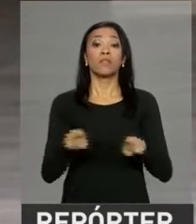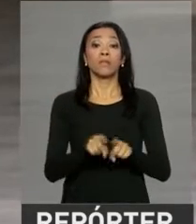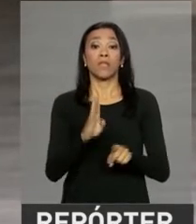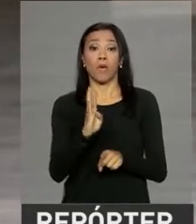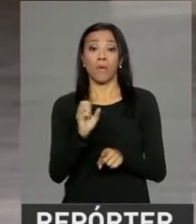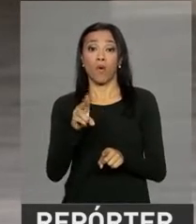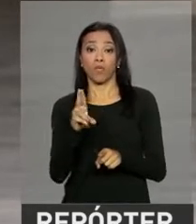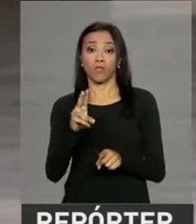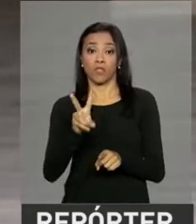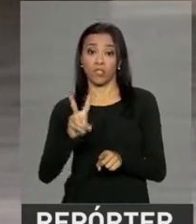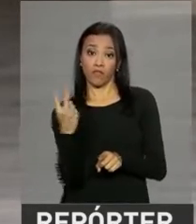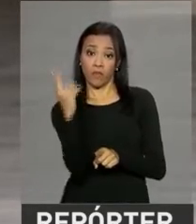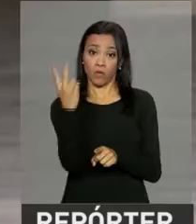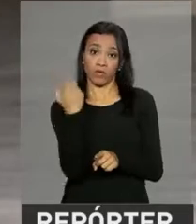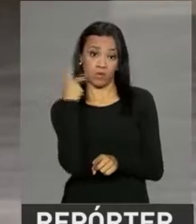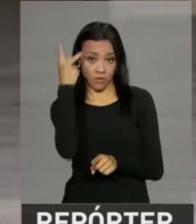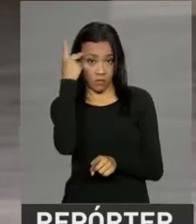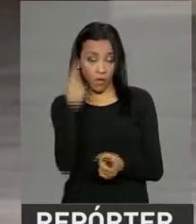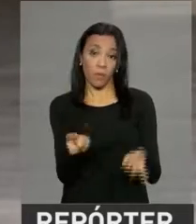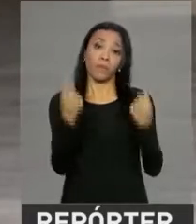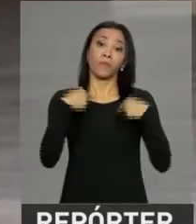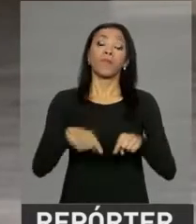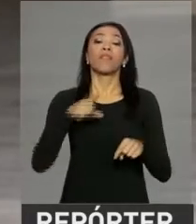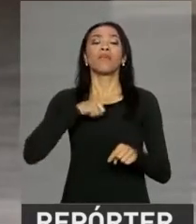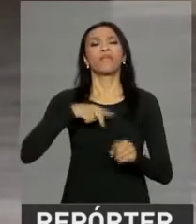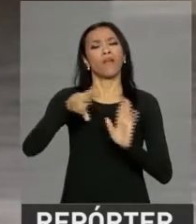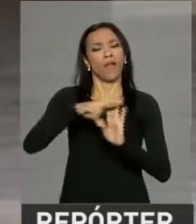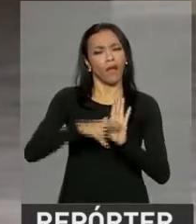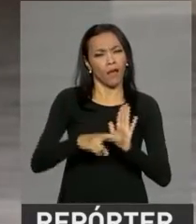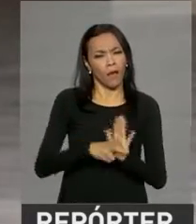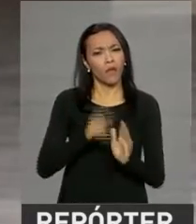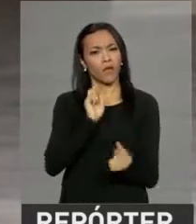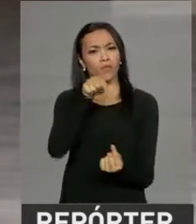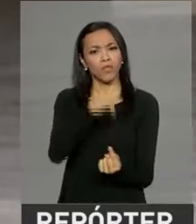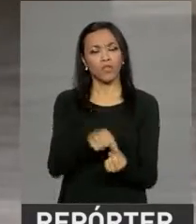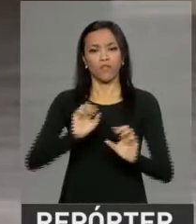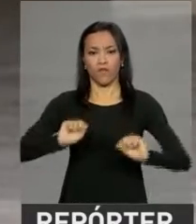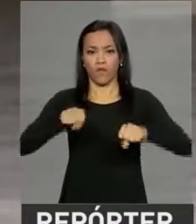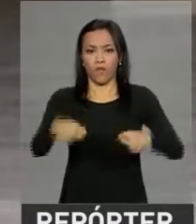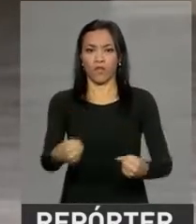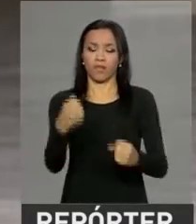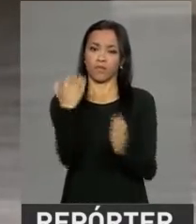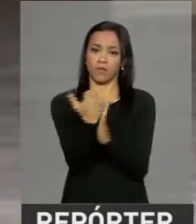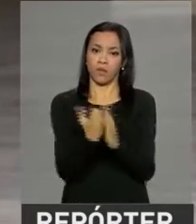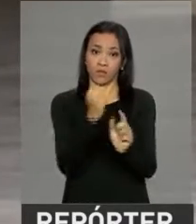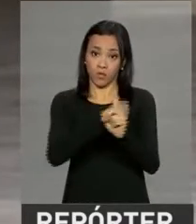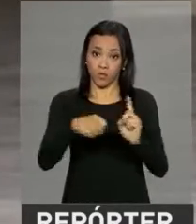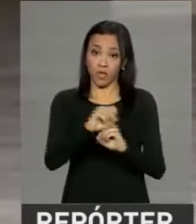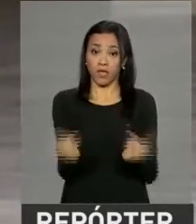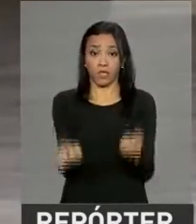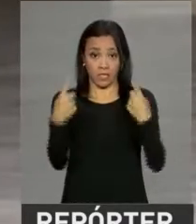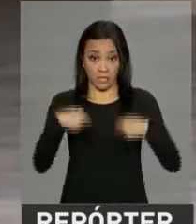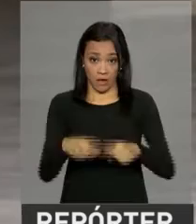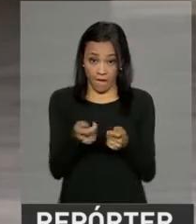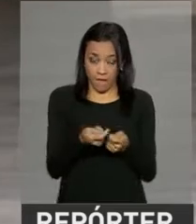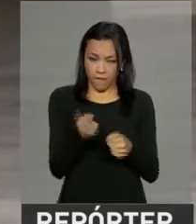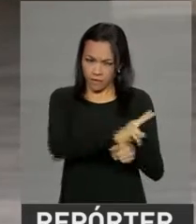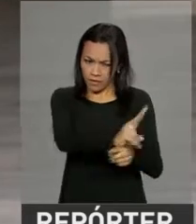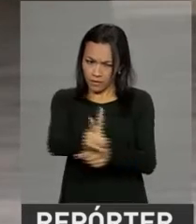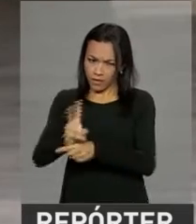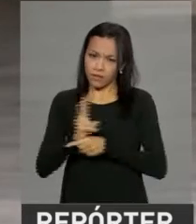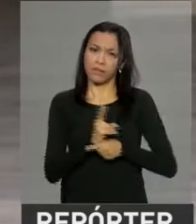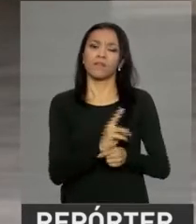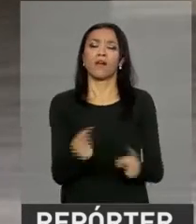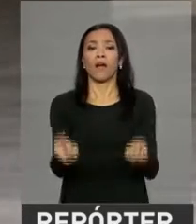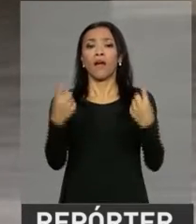Paulo. O governo também propôs medidas aí para fortalecer os programas sociais, aumentar a fiscalização, também reforçou o